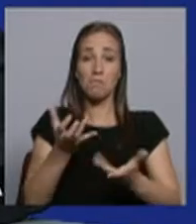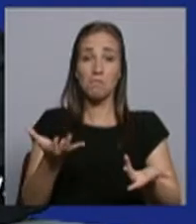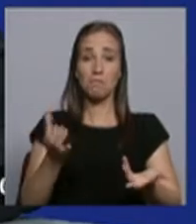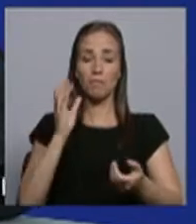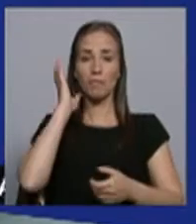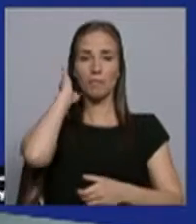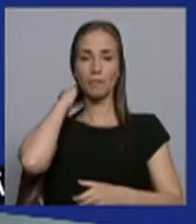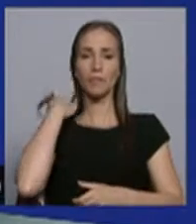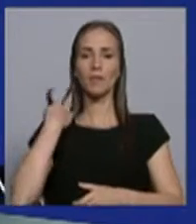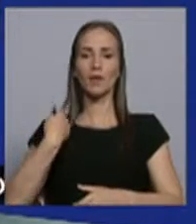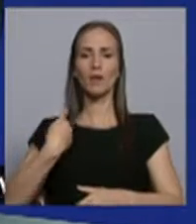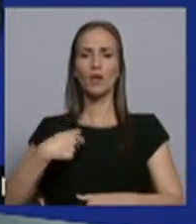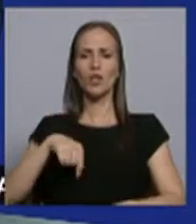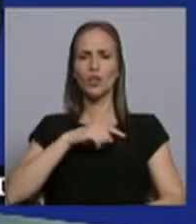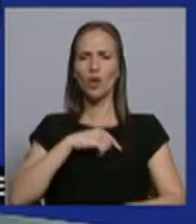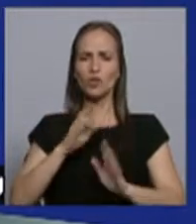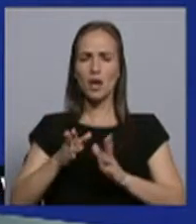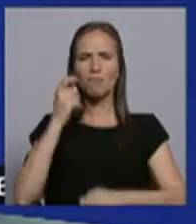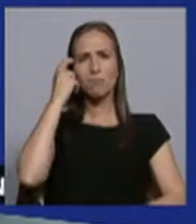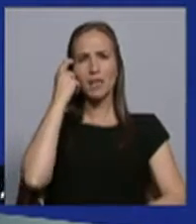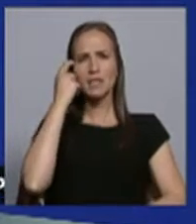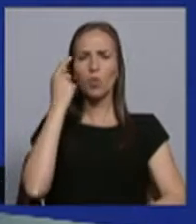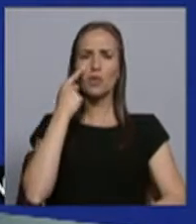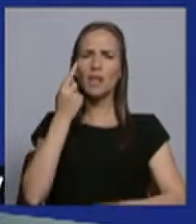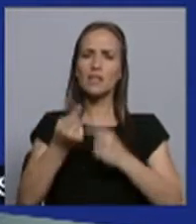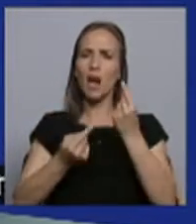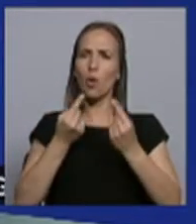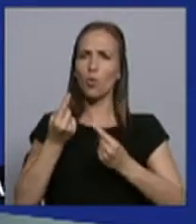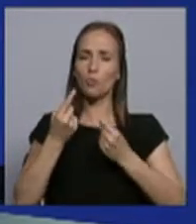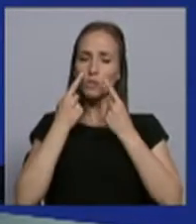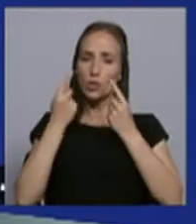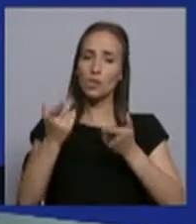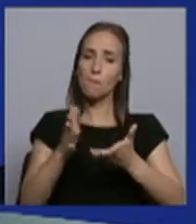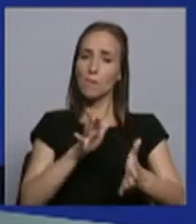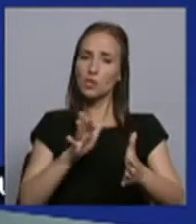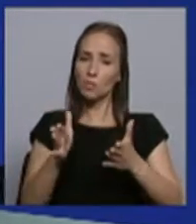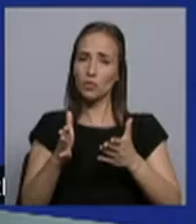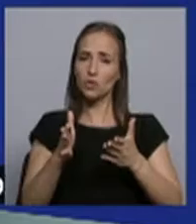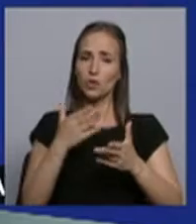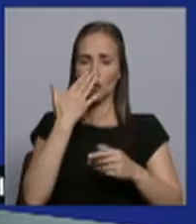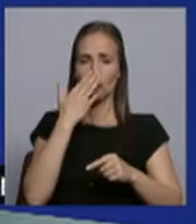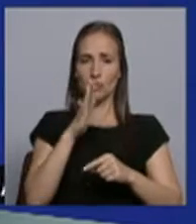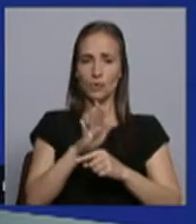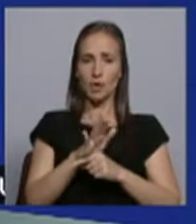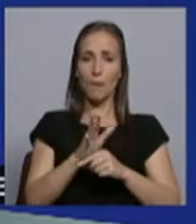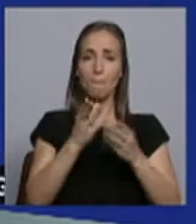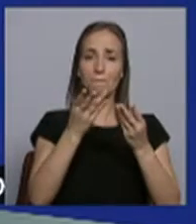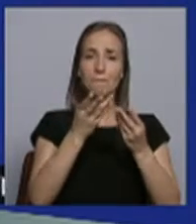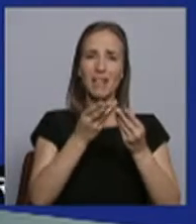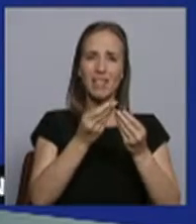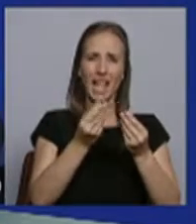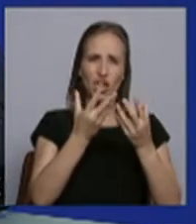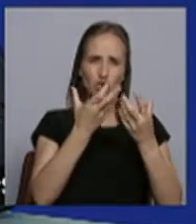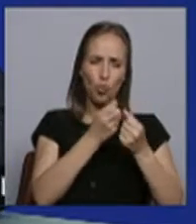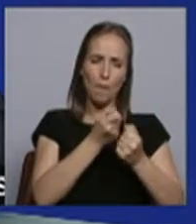conhecemos, ou suspeitamos que conhecemos algumas galáxias que exibem mais ou menos este tipo de composição, ou seja, pouca matéria escura ou pelo menos muito